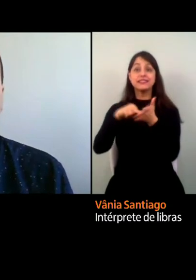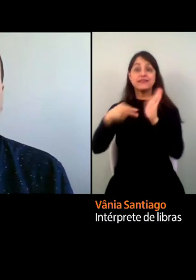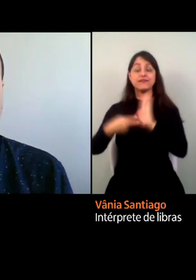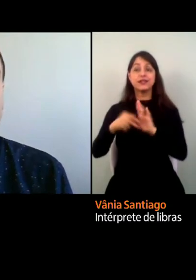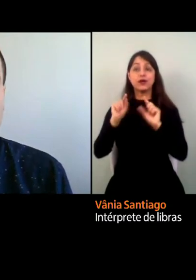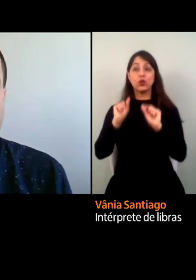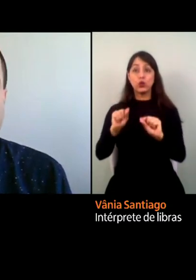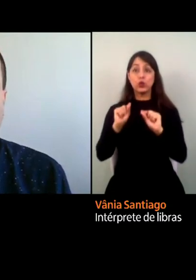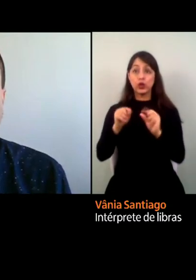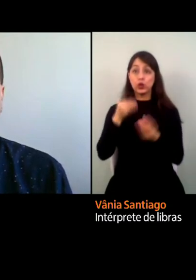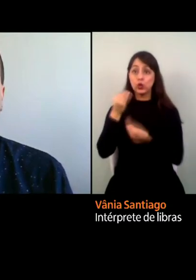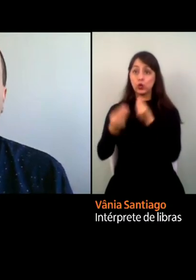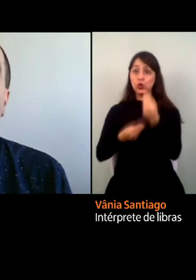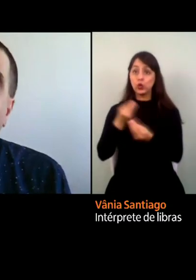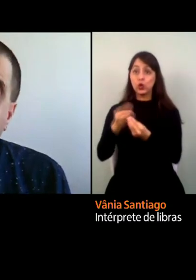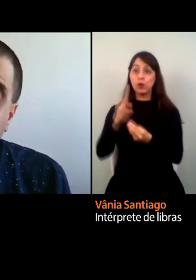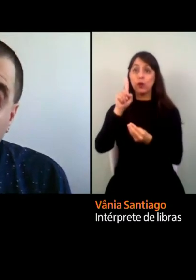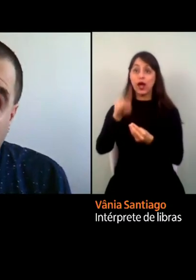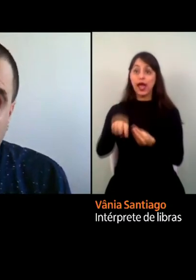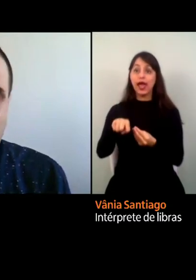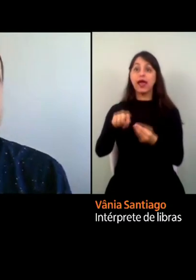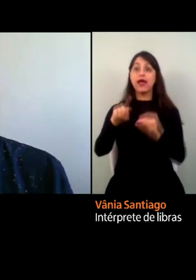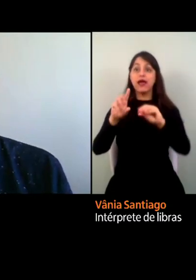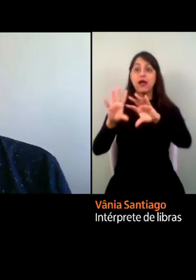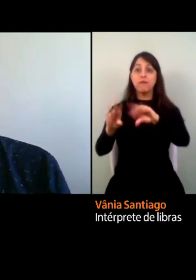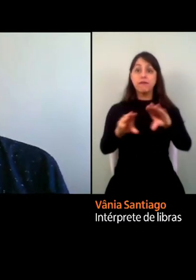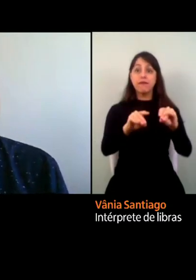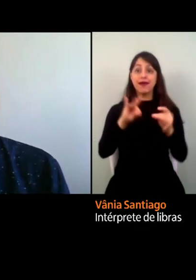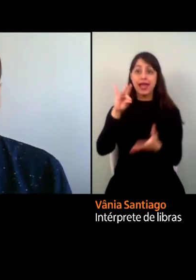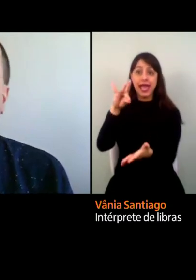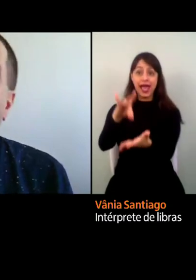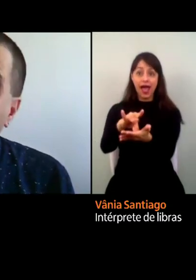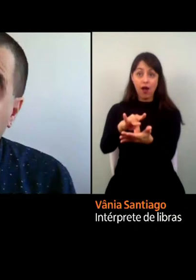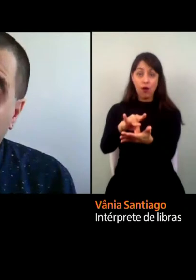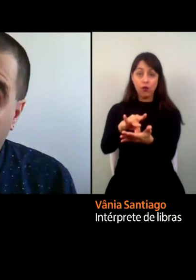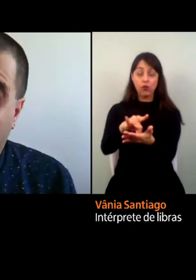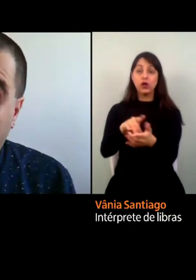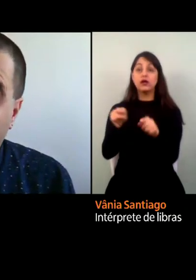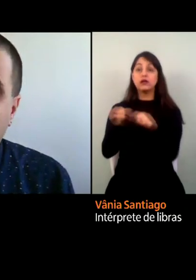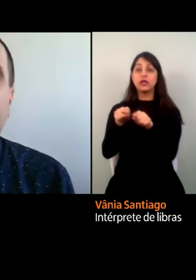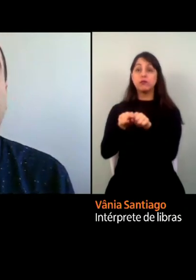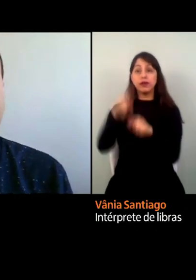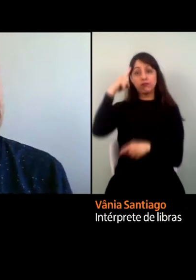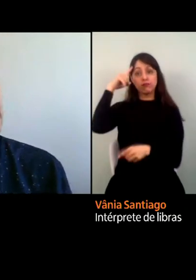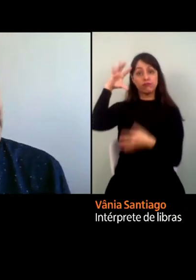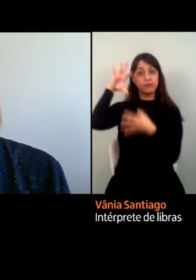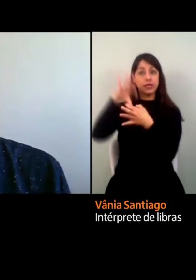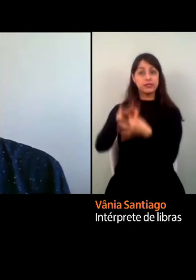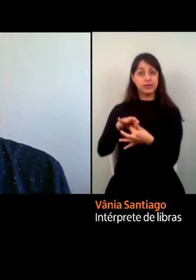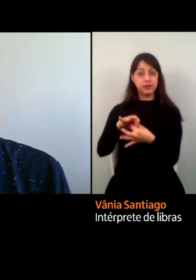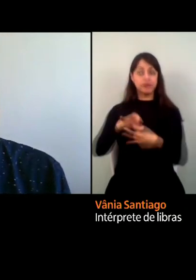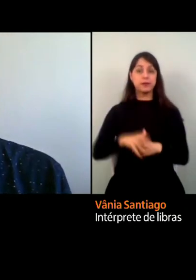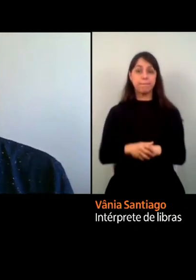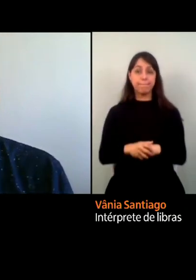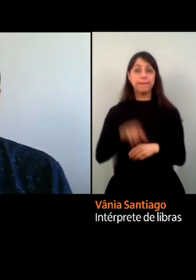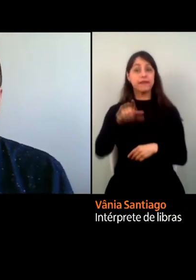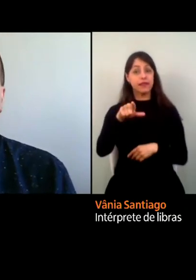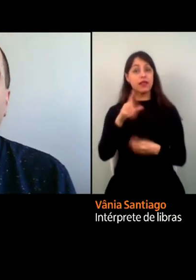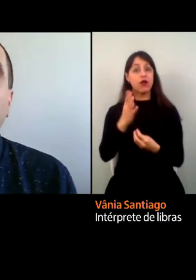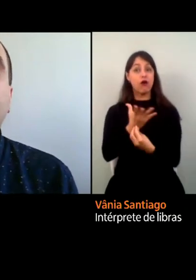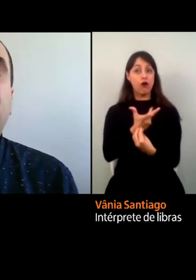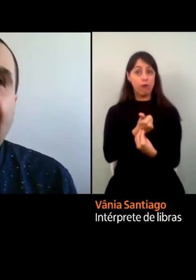real, do objeto e do pensamento. Nesta obra conceitual e também